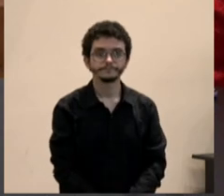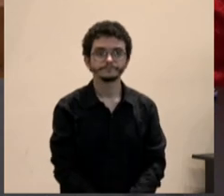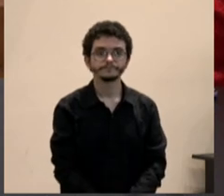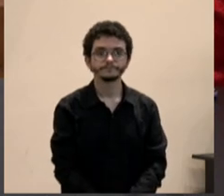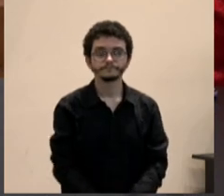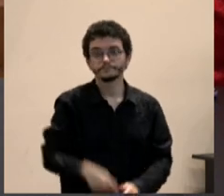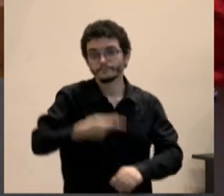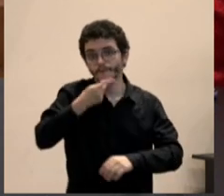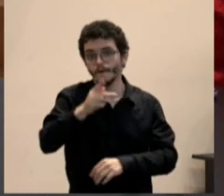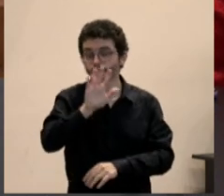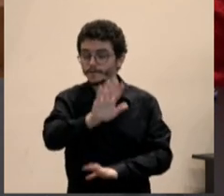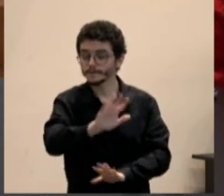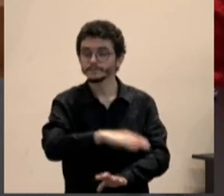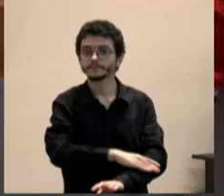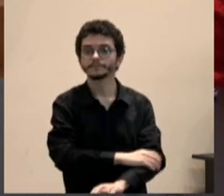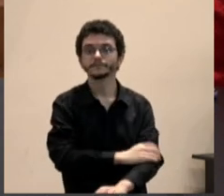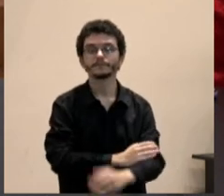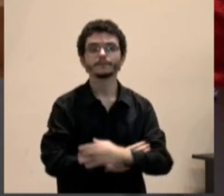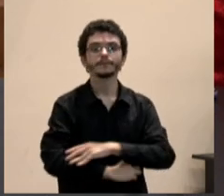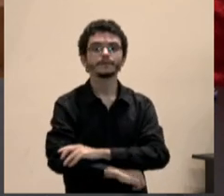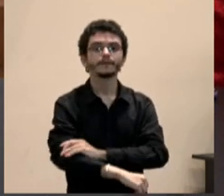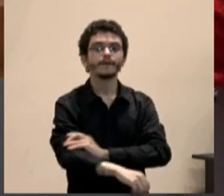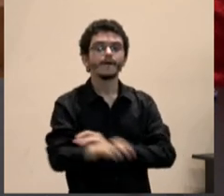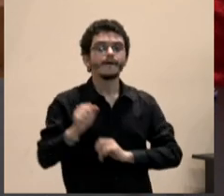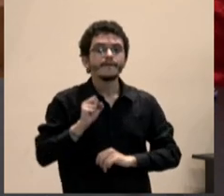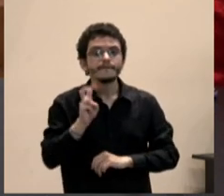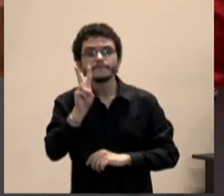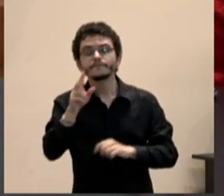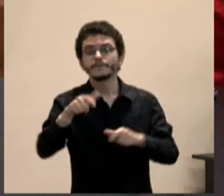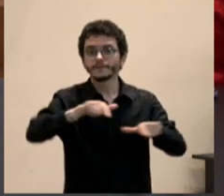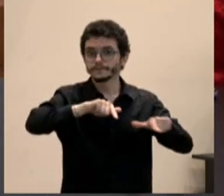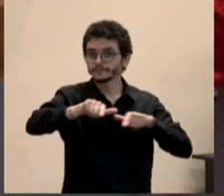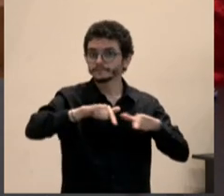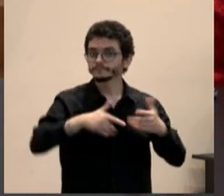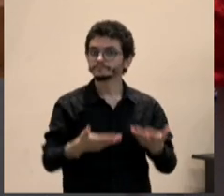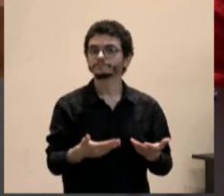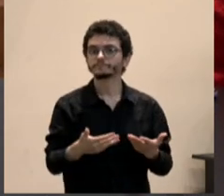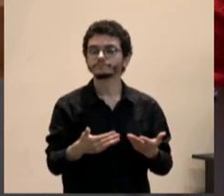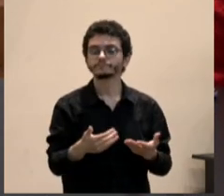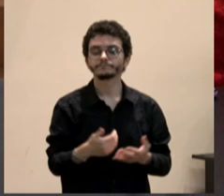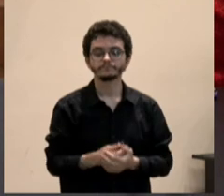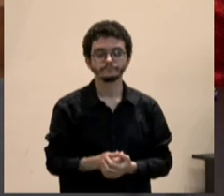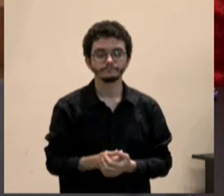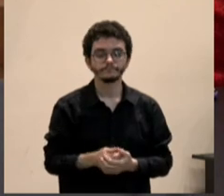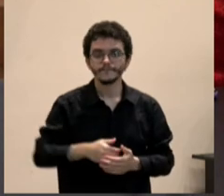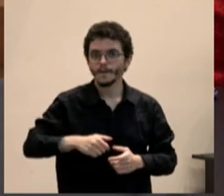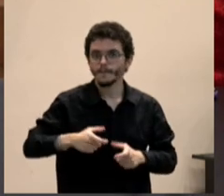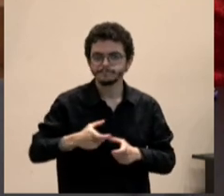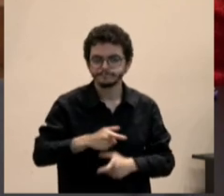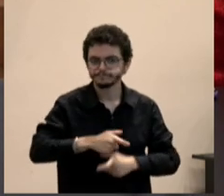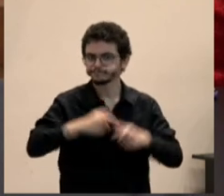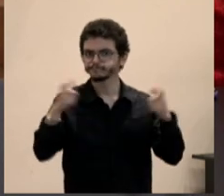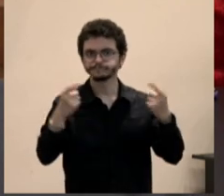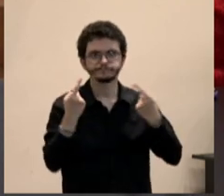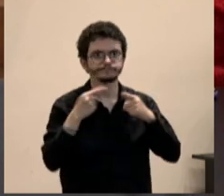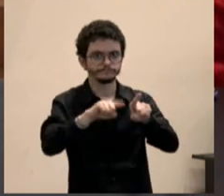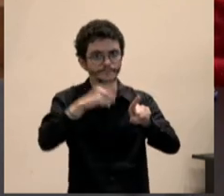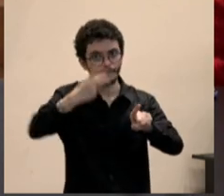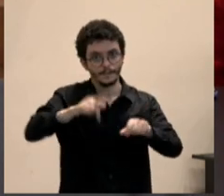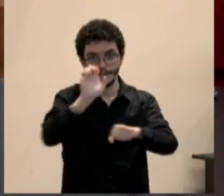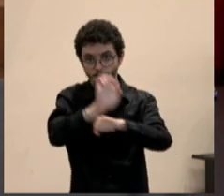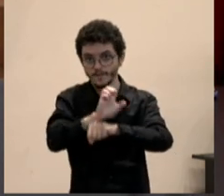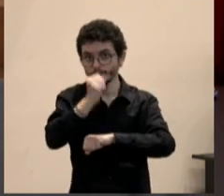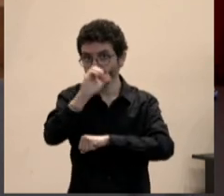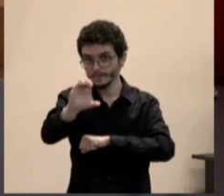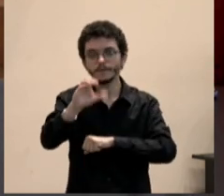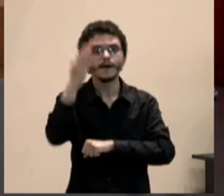Dizendo isso, valorizar o trabalhador está sendo o maior desafio aqui no estado de Santa Catarina, e eu